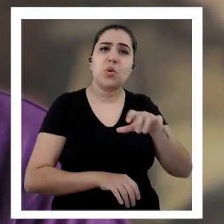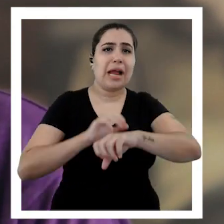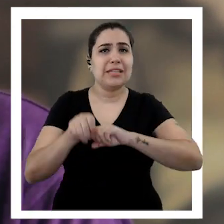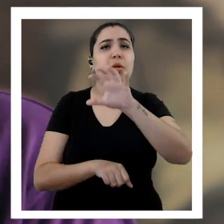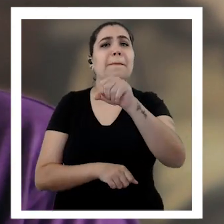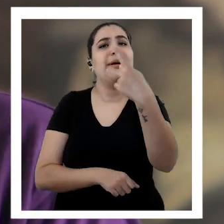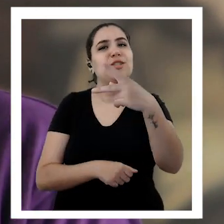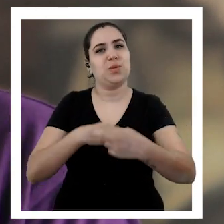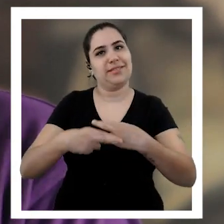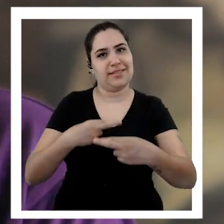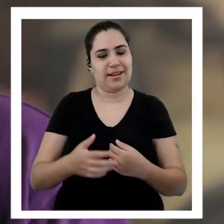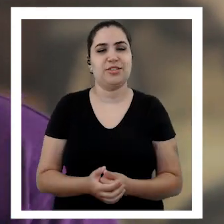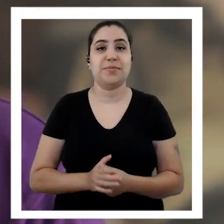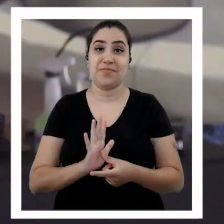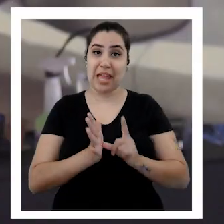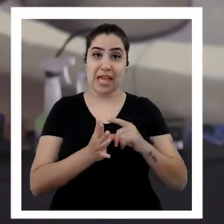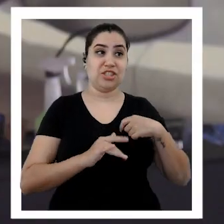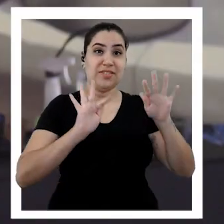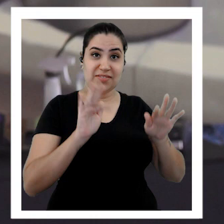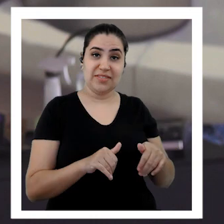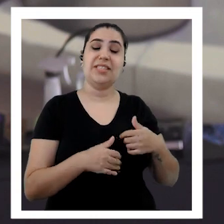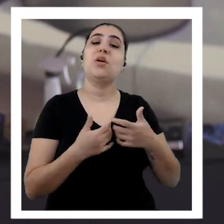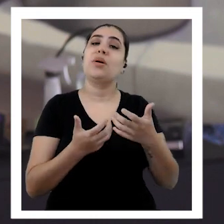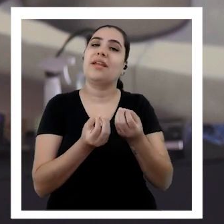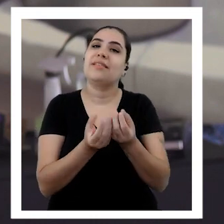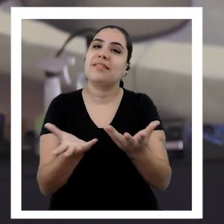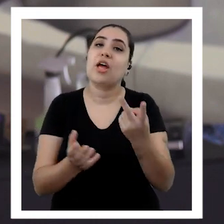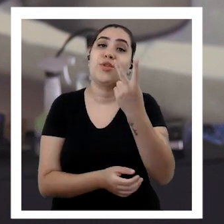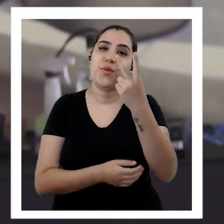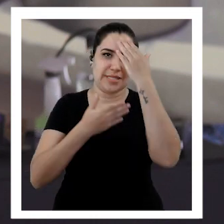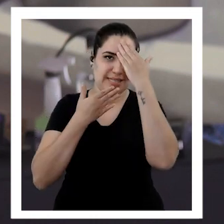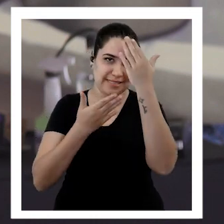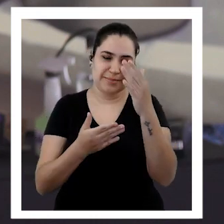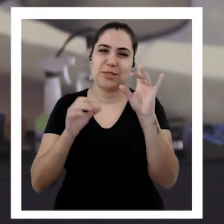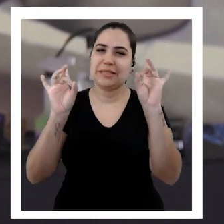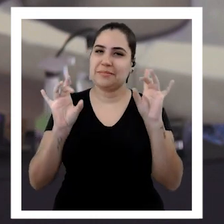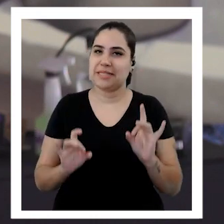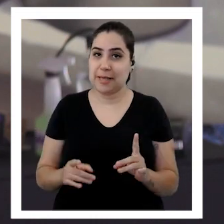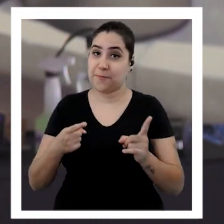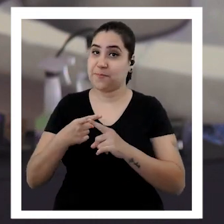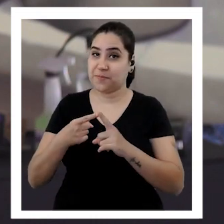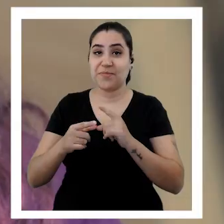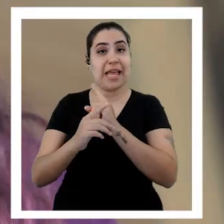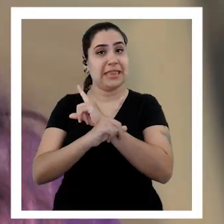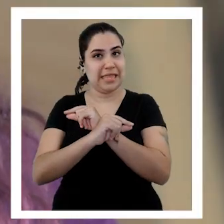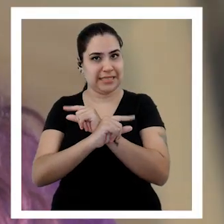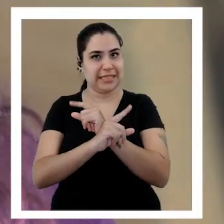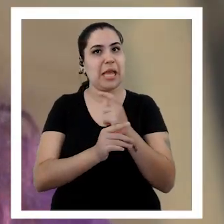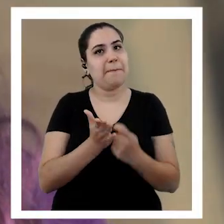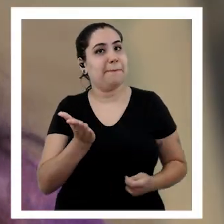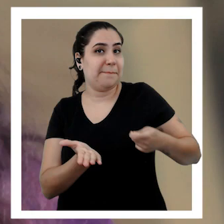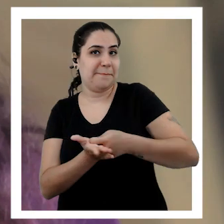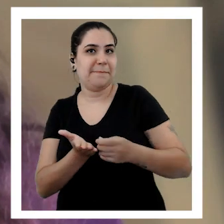um catador para buscar a sua reciclagem. Antes de me despedir, eu queria deixar aqui 2 agradecimentos especiais. Um para a